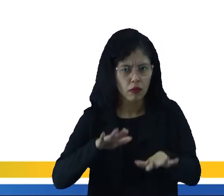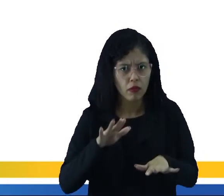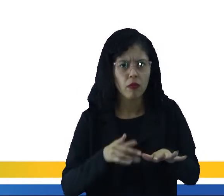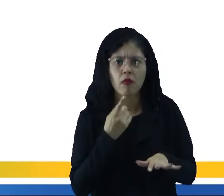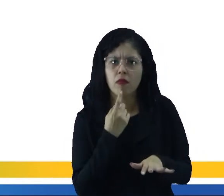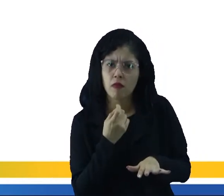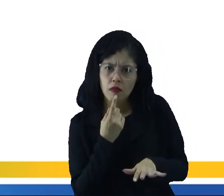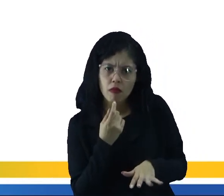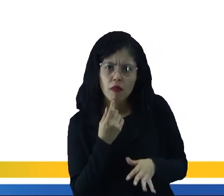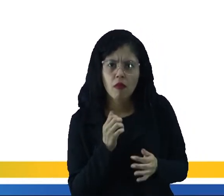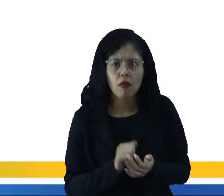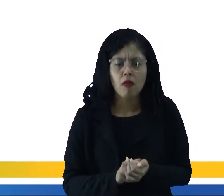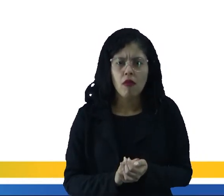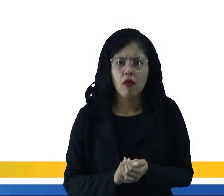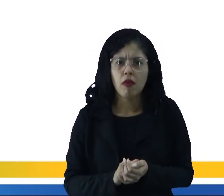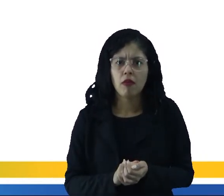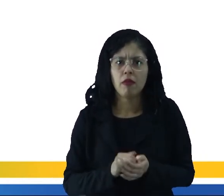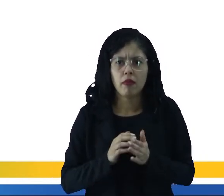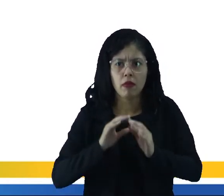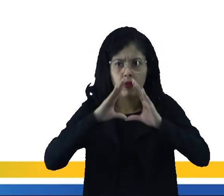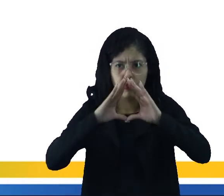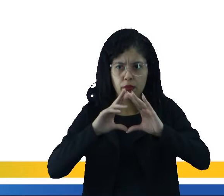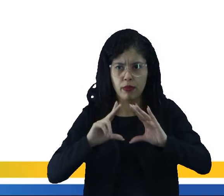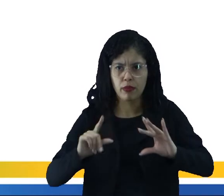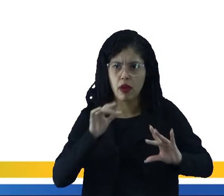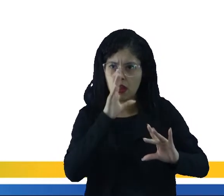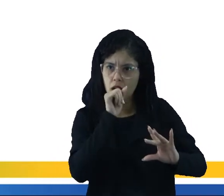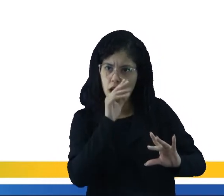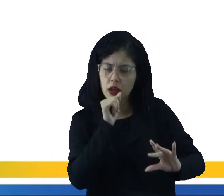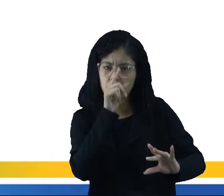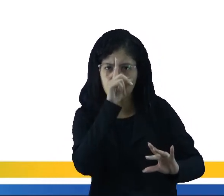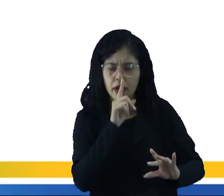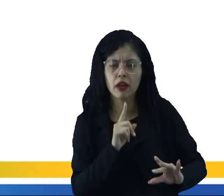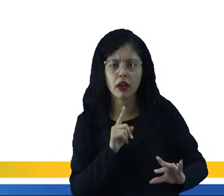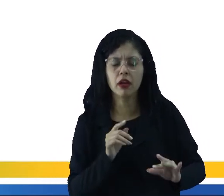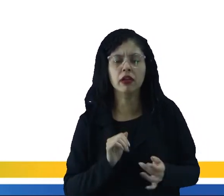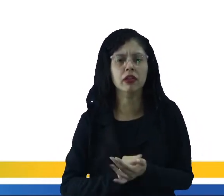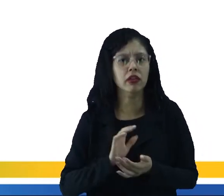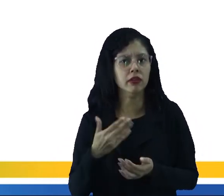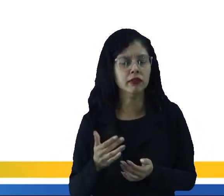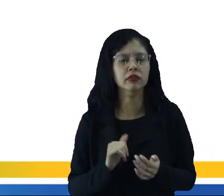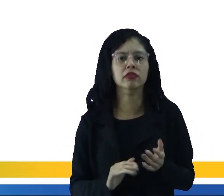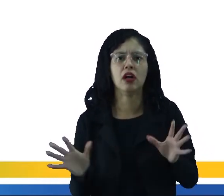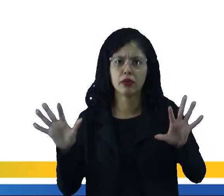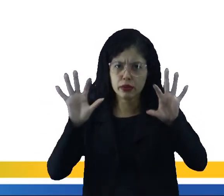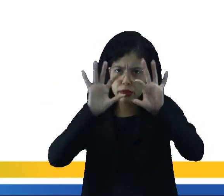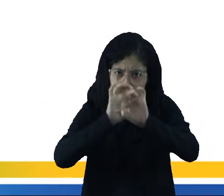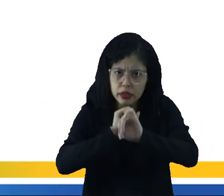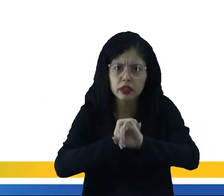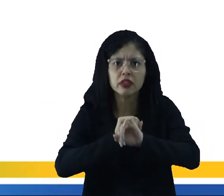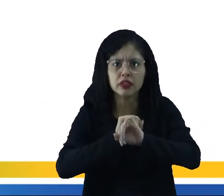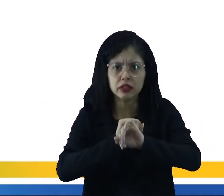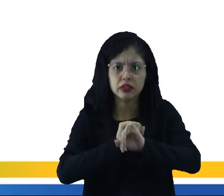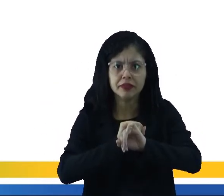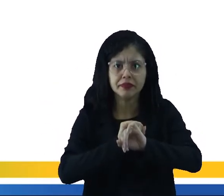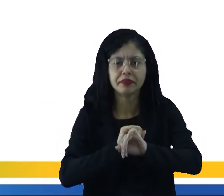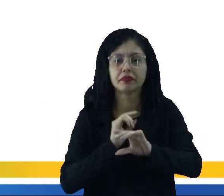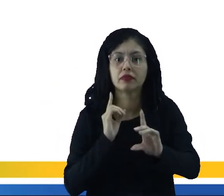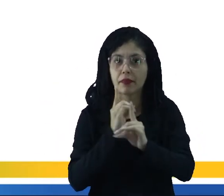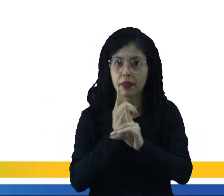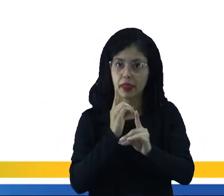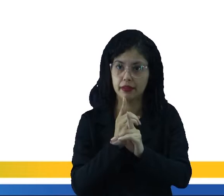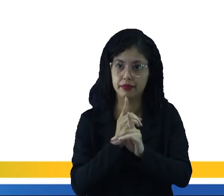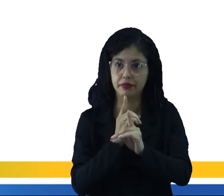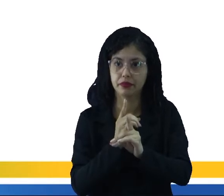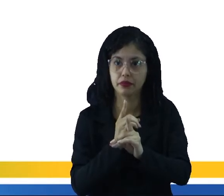um vermelho, aí vai diluindo para um laranja, um amarelo. Então quanto mais escuro, vai